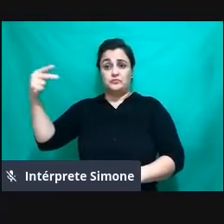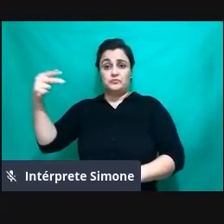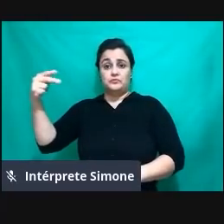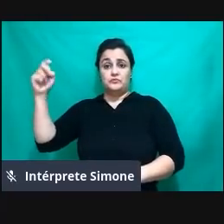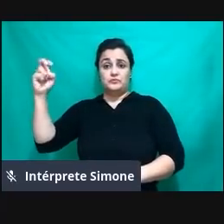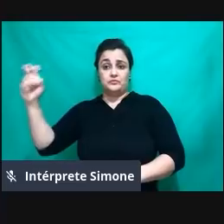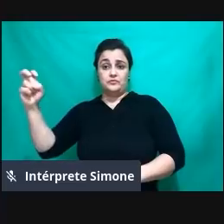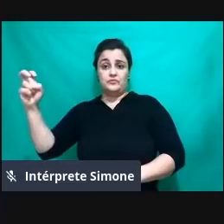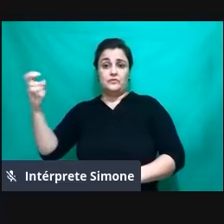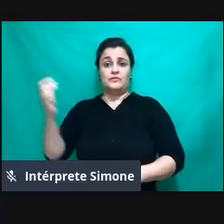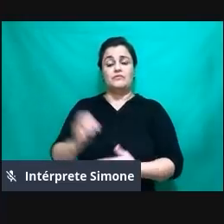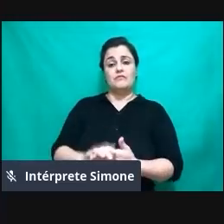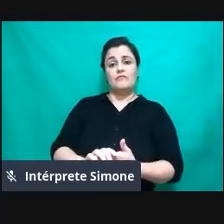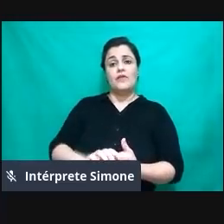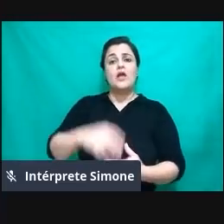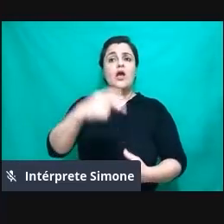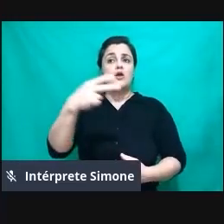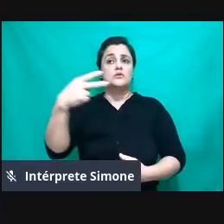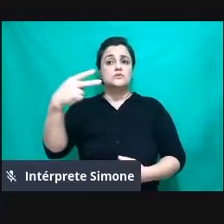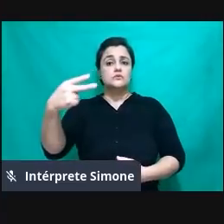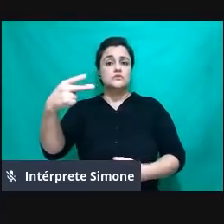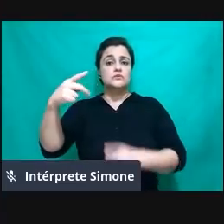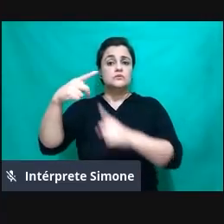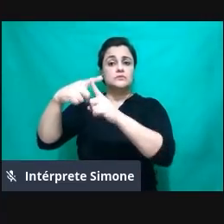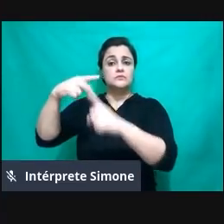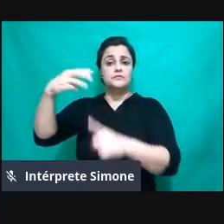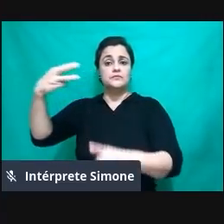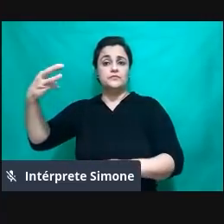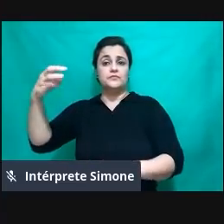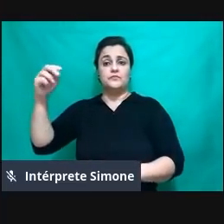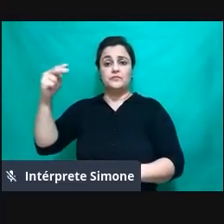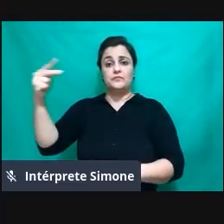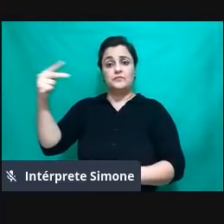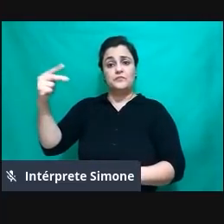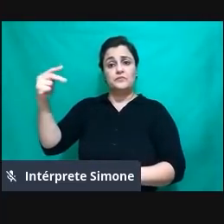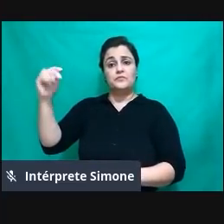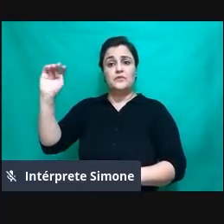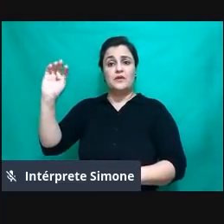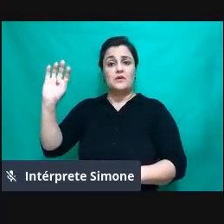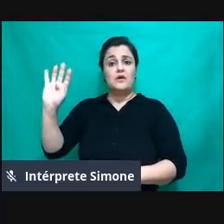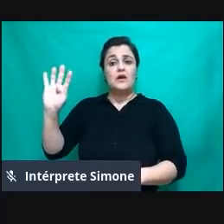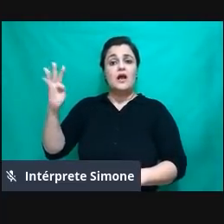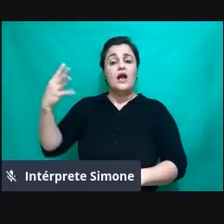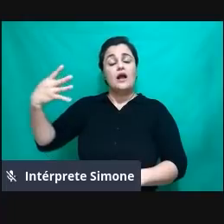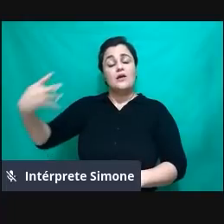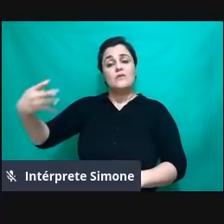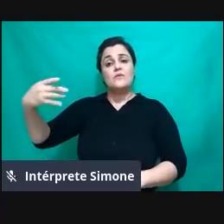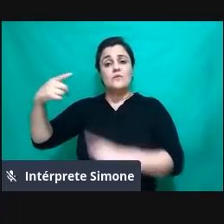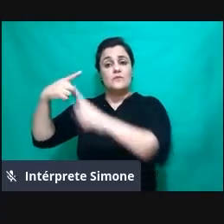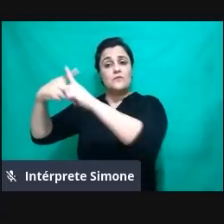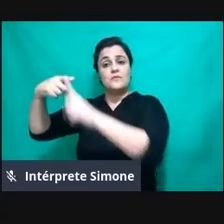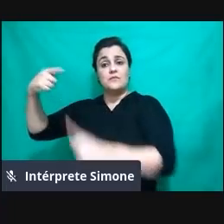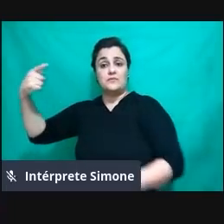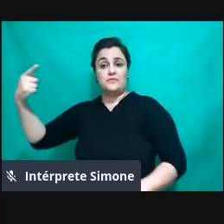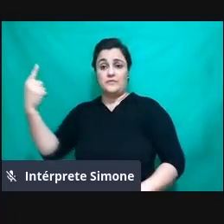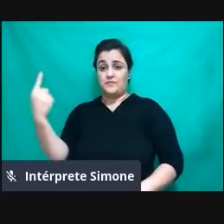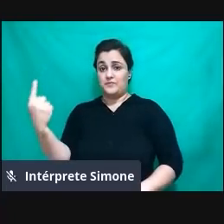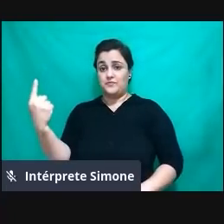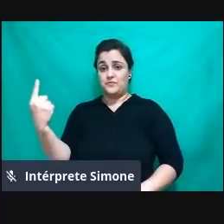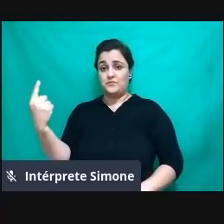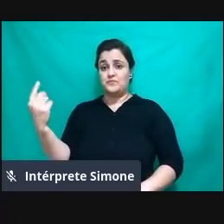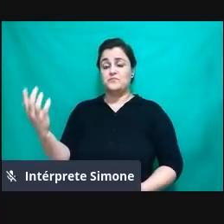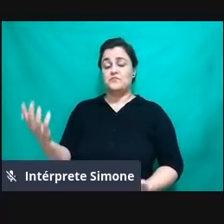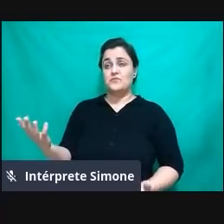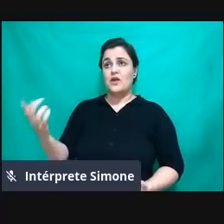2 mais 3 é igual a 4 mais 1, quando eu faço esse tipo de trabalho com o meu aluno, eu estou levando